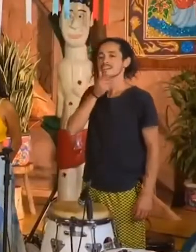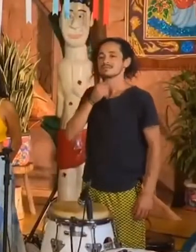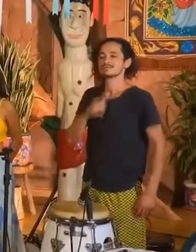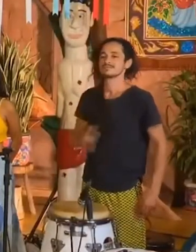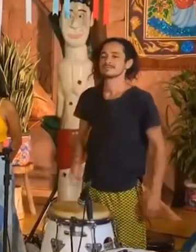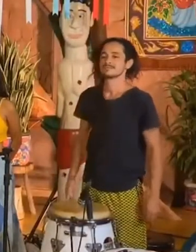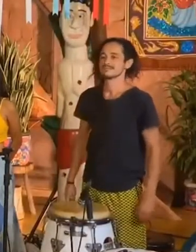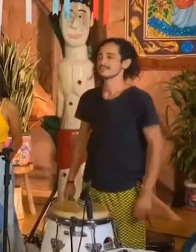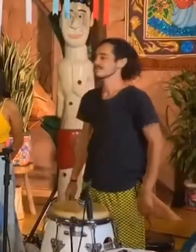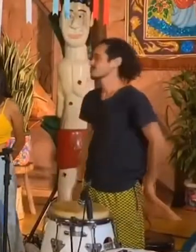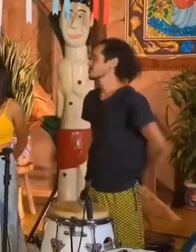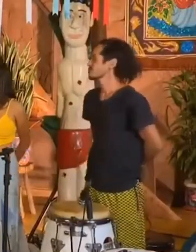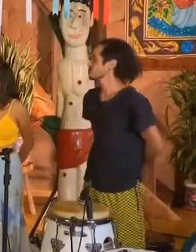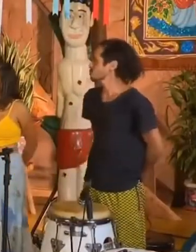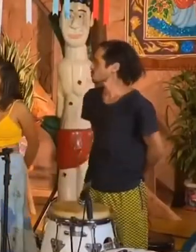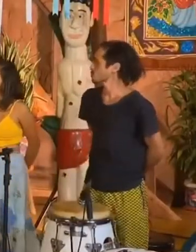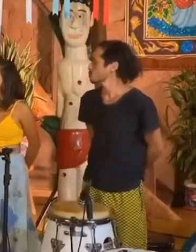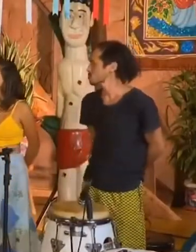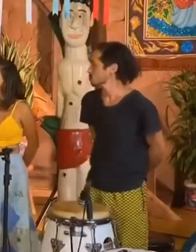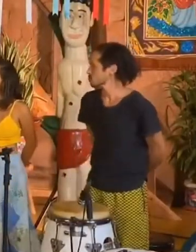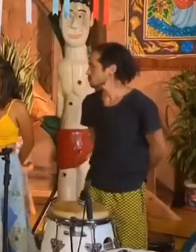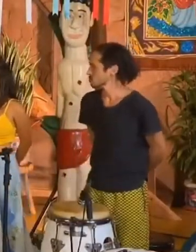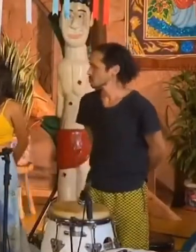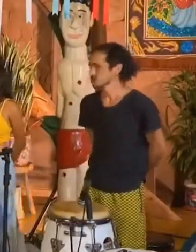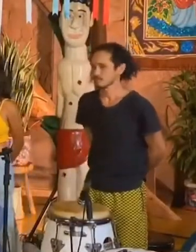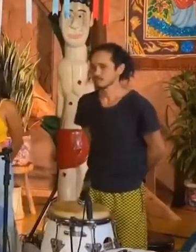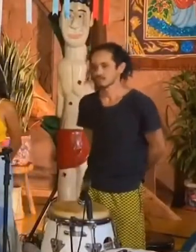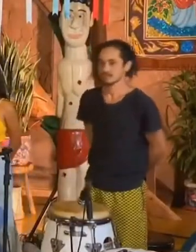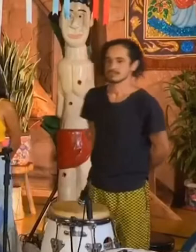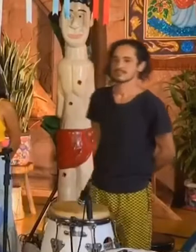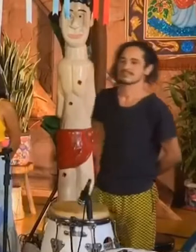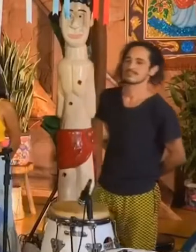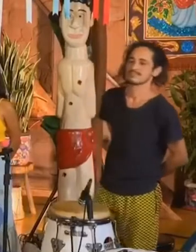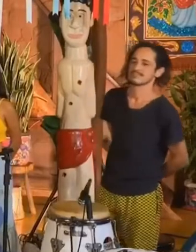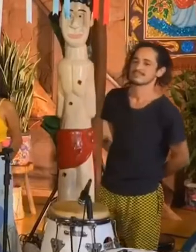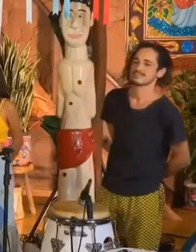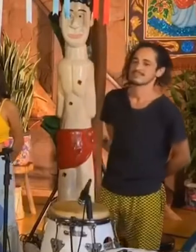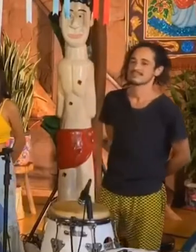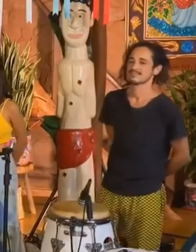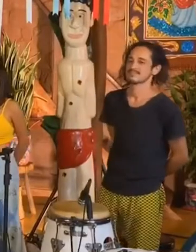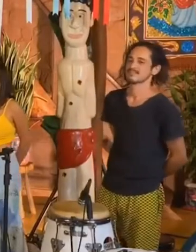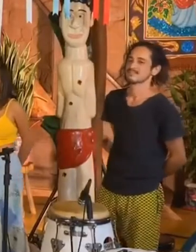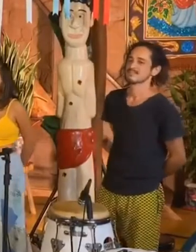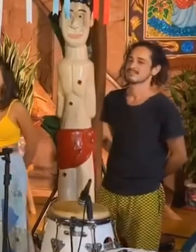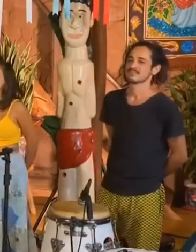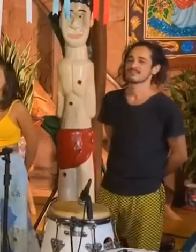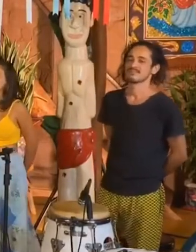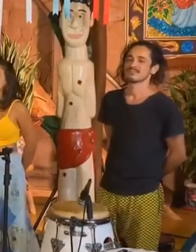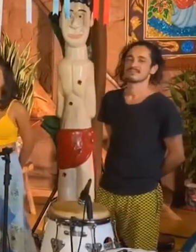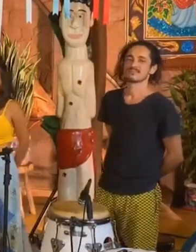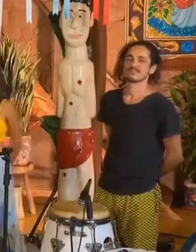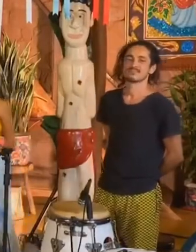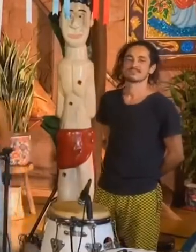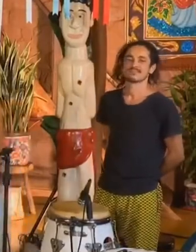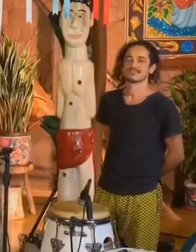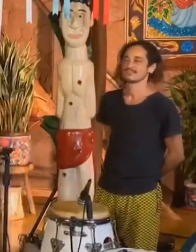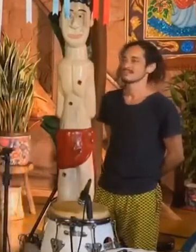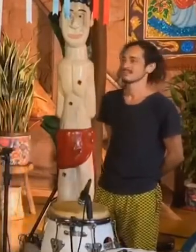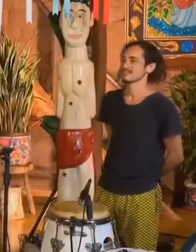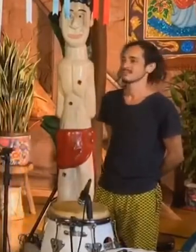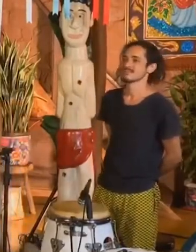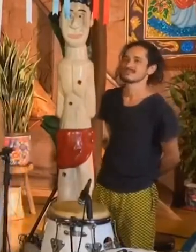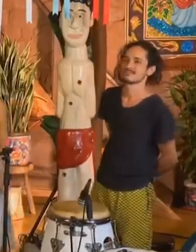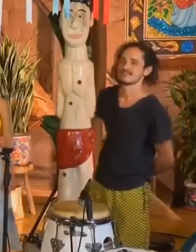músicas e falaram pra gente, cante essas músicas. E agradecer a todo mundo, a tudo. Obrigada. Valeu.